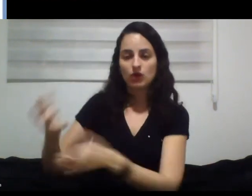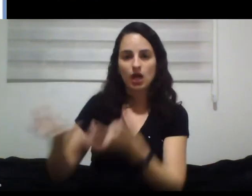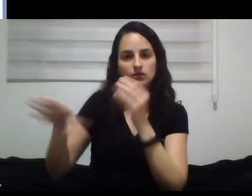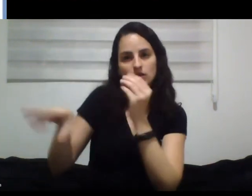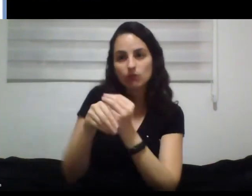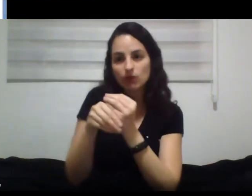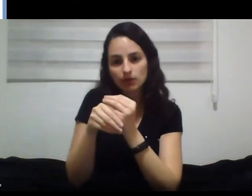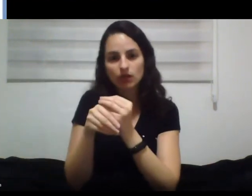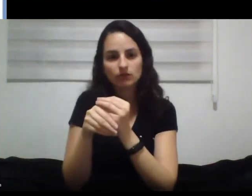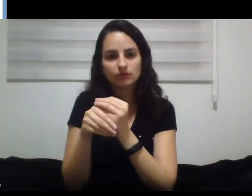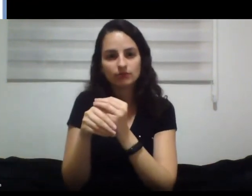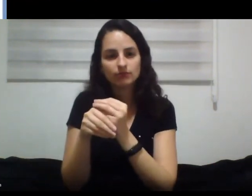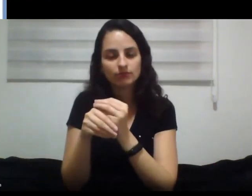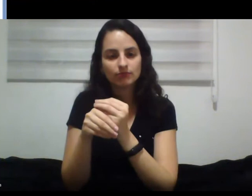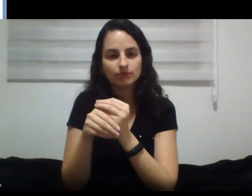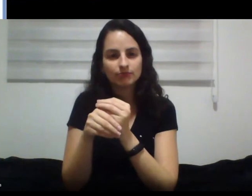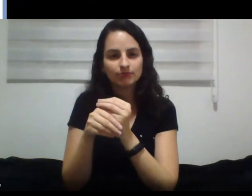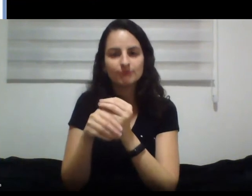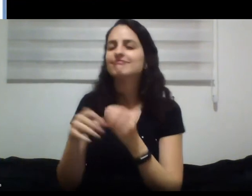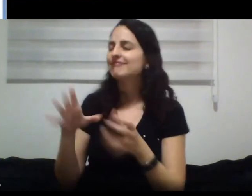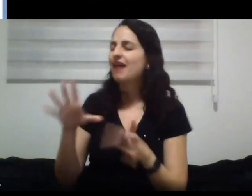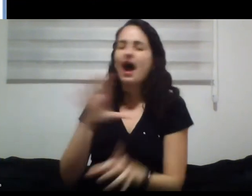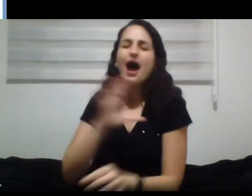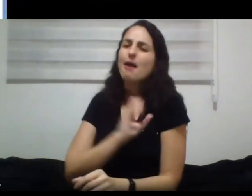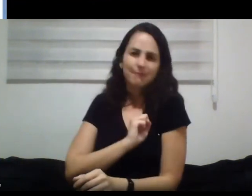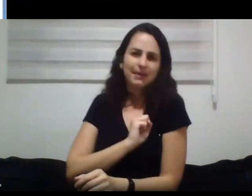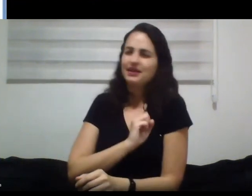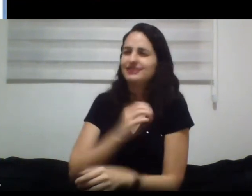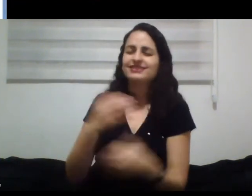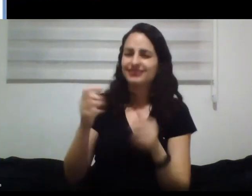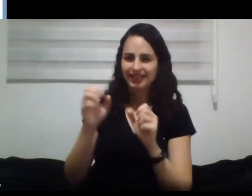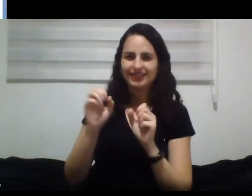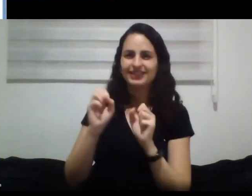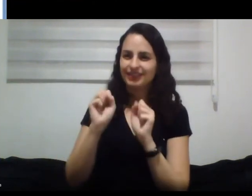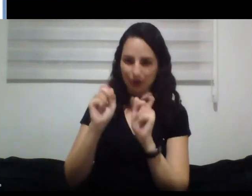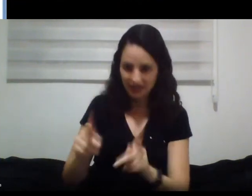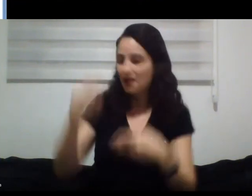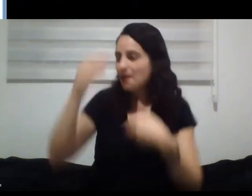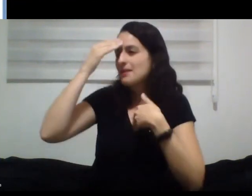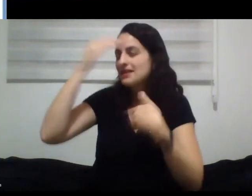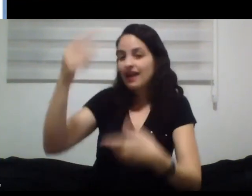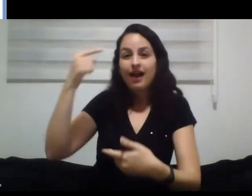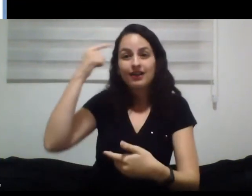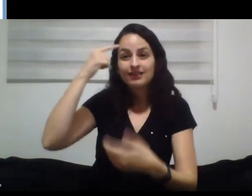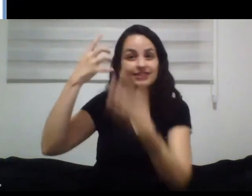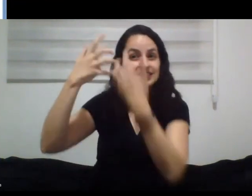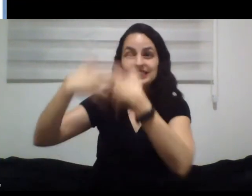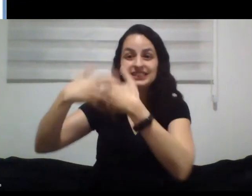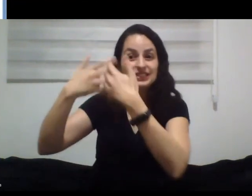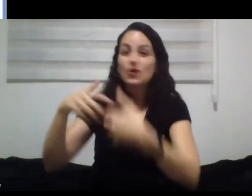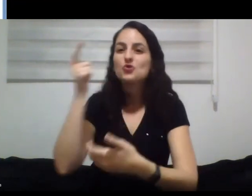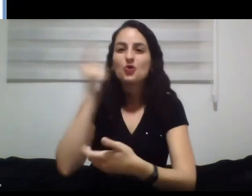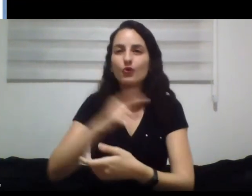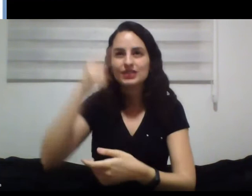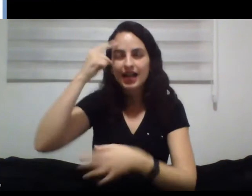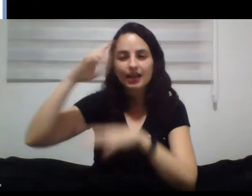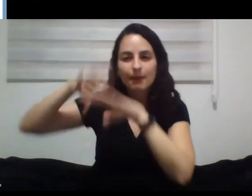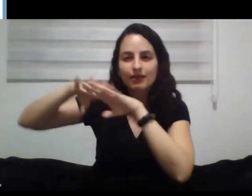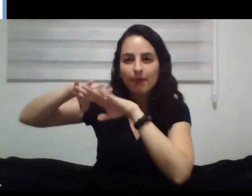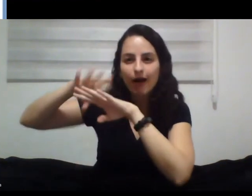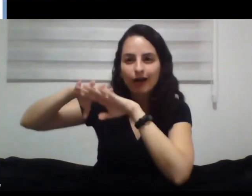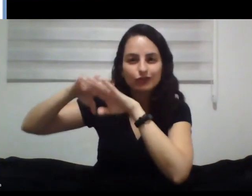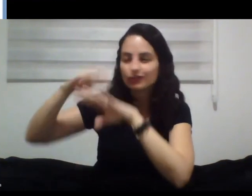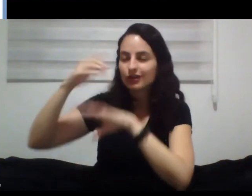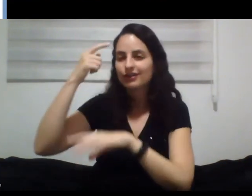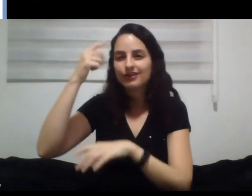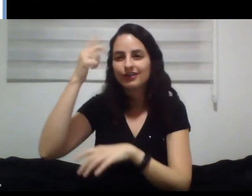como... isso é coisa dos tópicos, foi bom. Como, por exemplo, então, se o professor planejar 10 atividades... o aluno